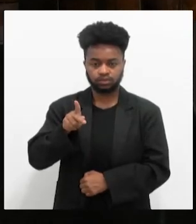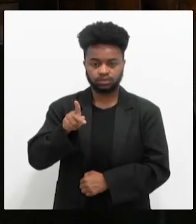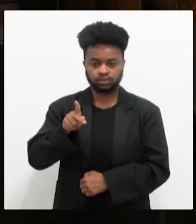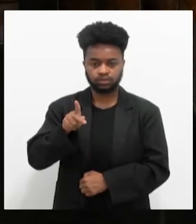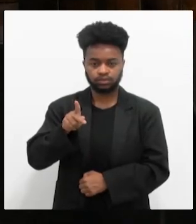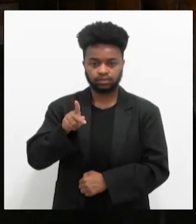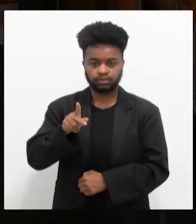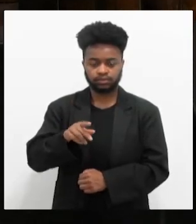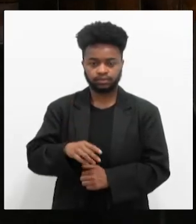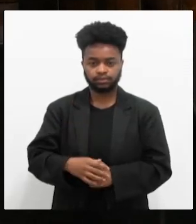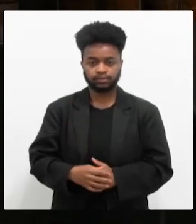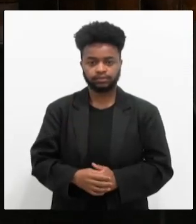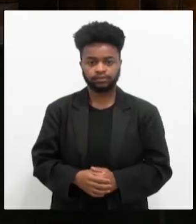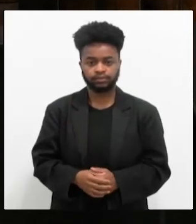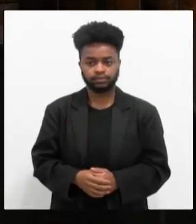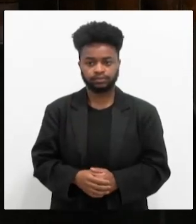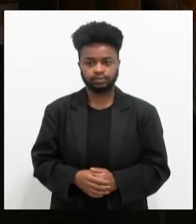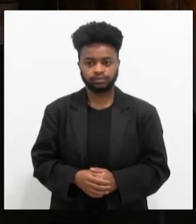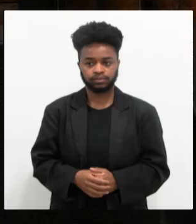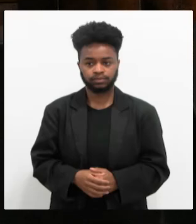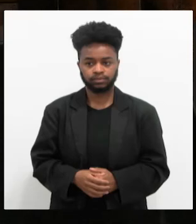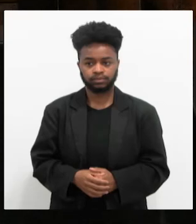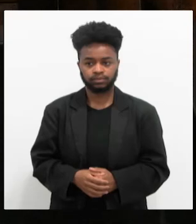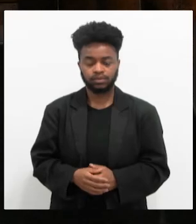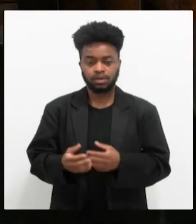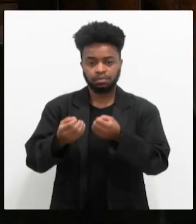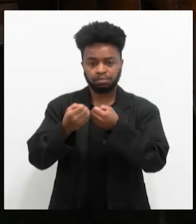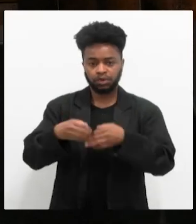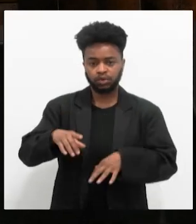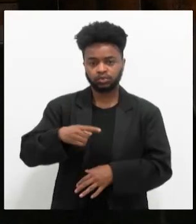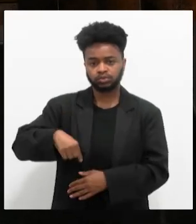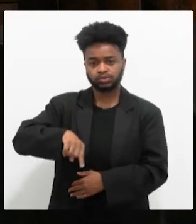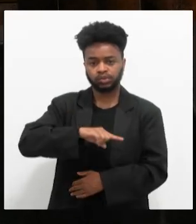tungando há mais de 3 anos,